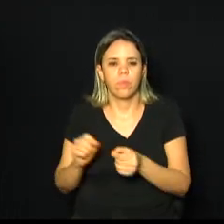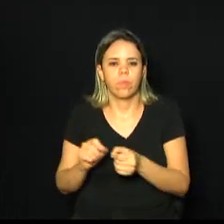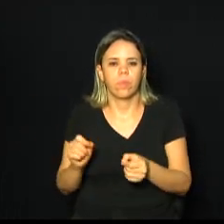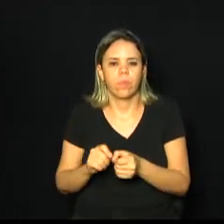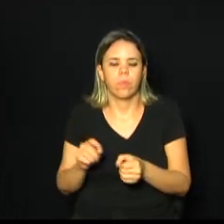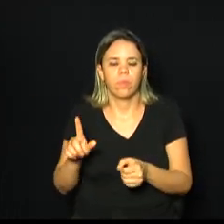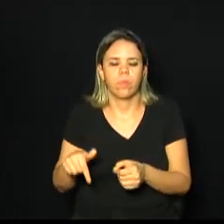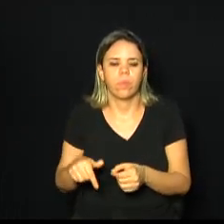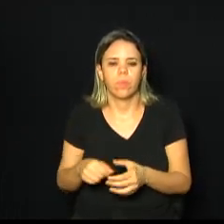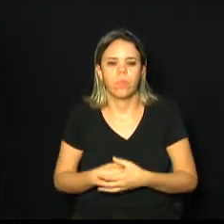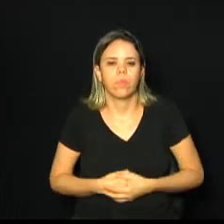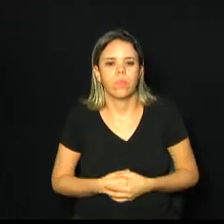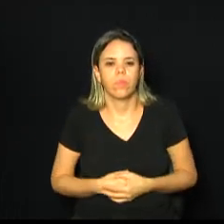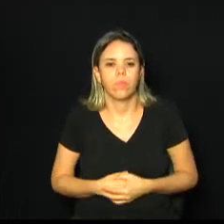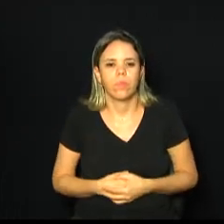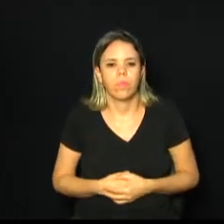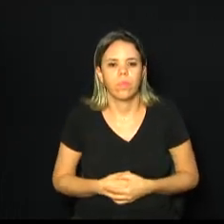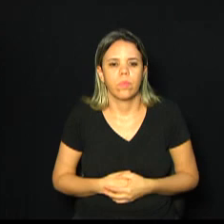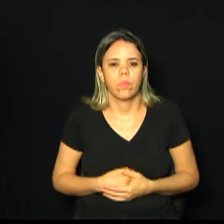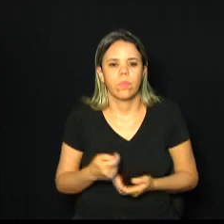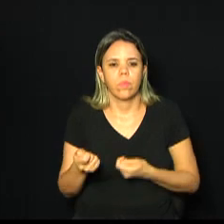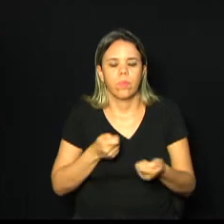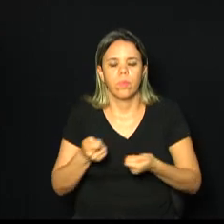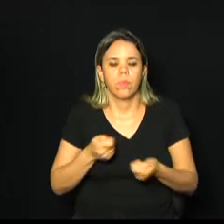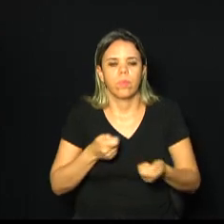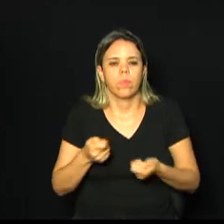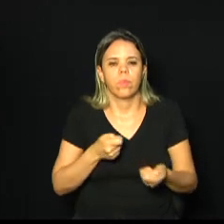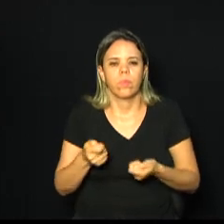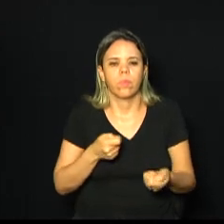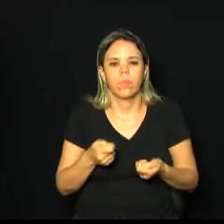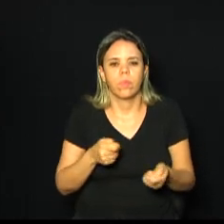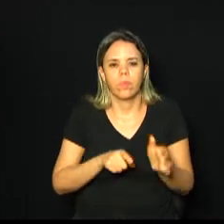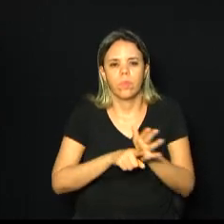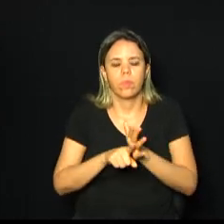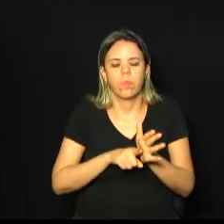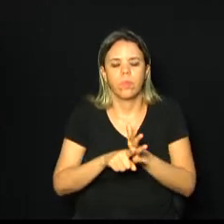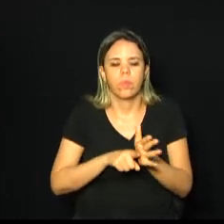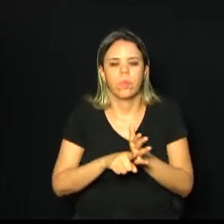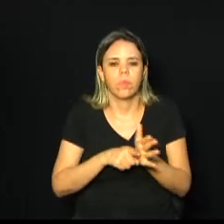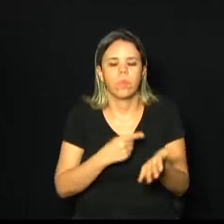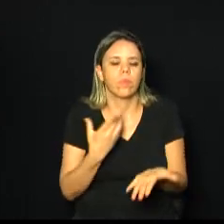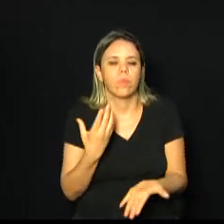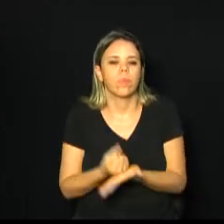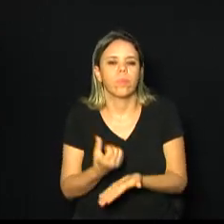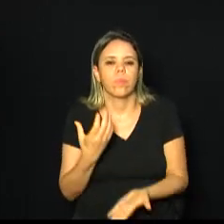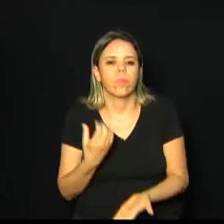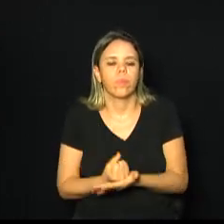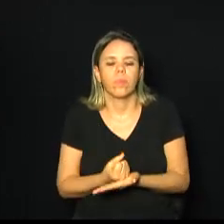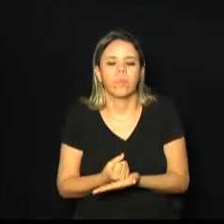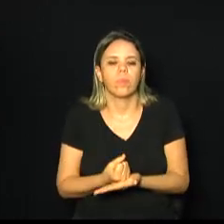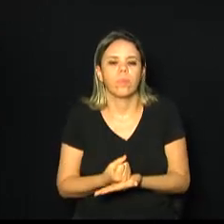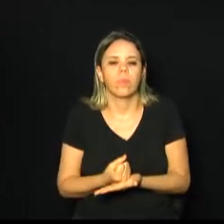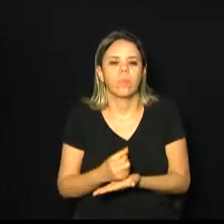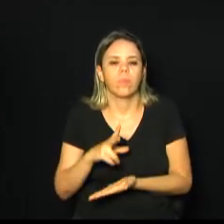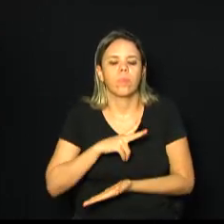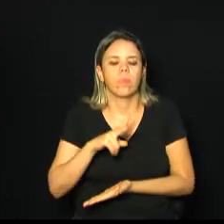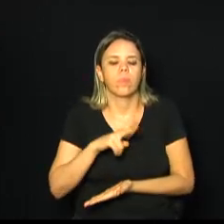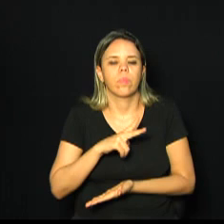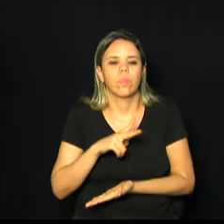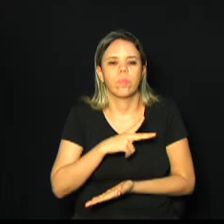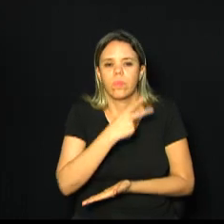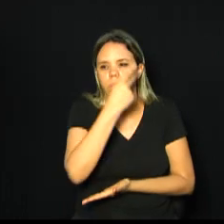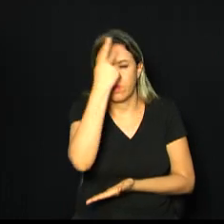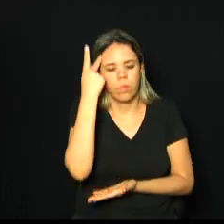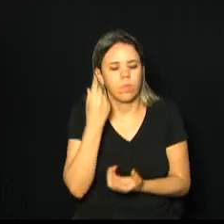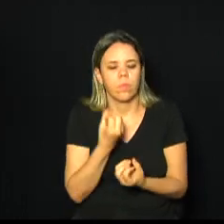ser feita através de controles e tratamento dos dados. Que dados são esses? Os dados pessoais,